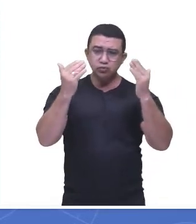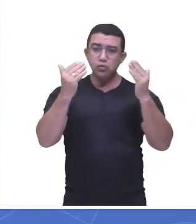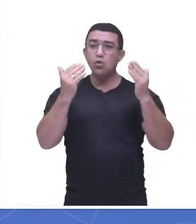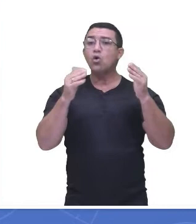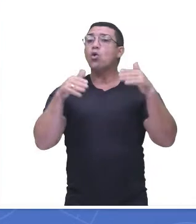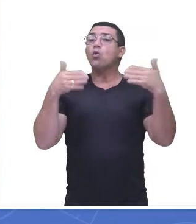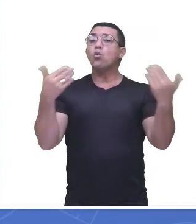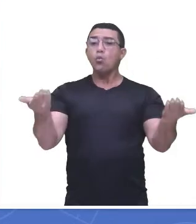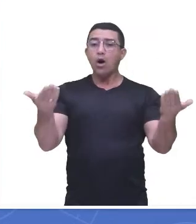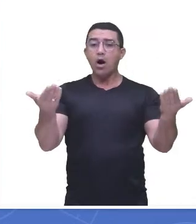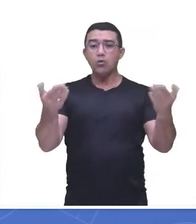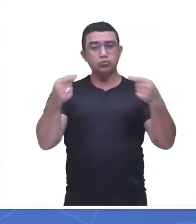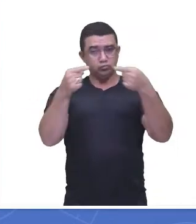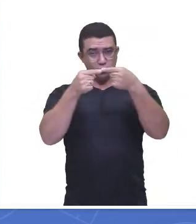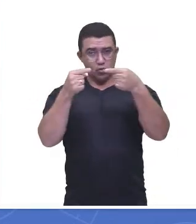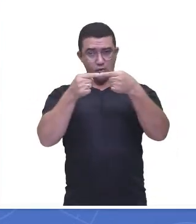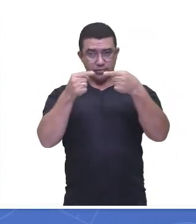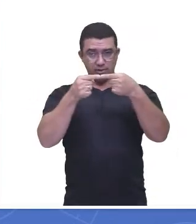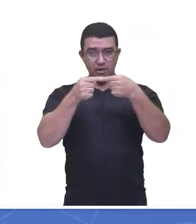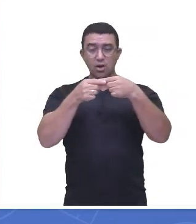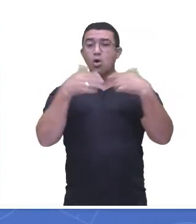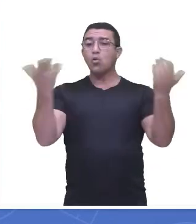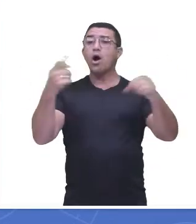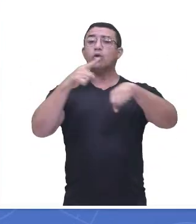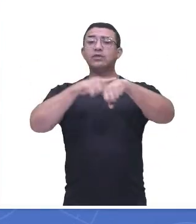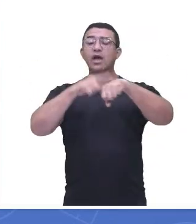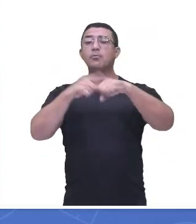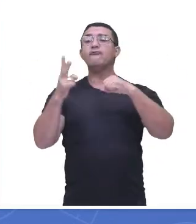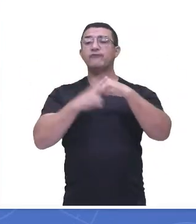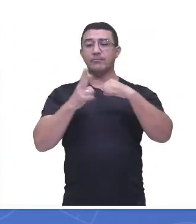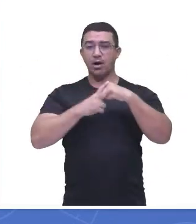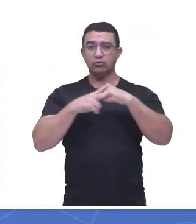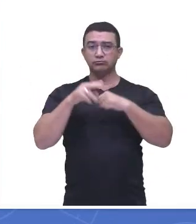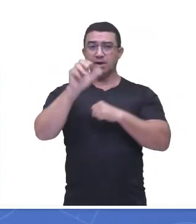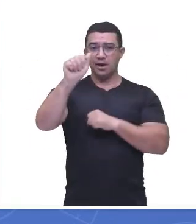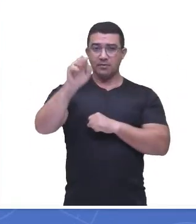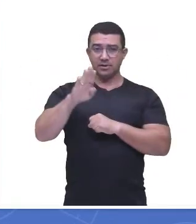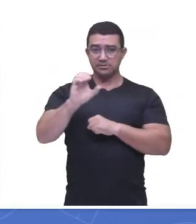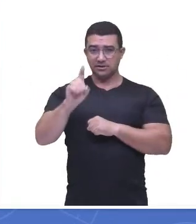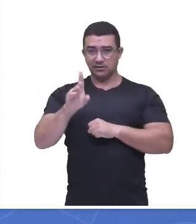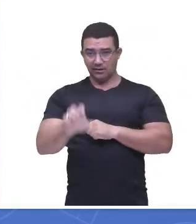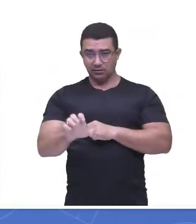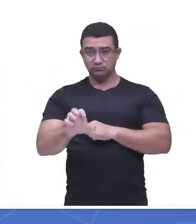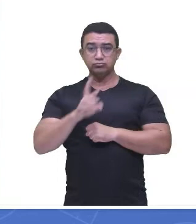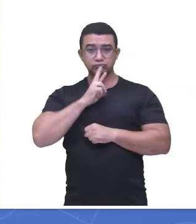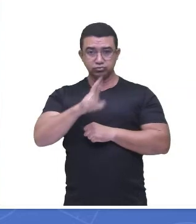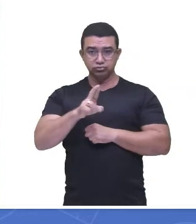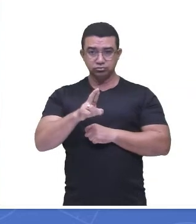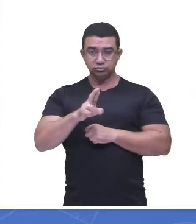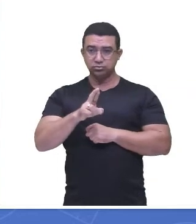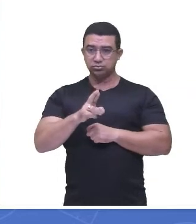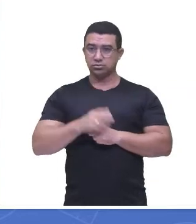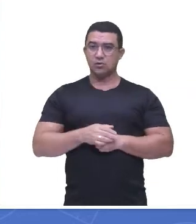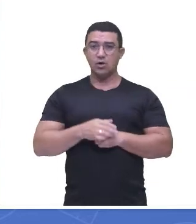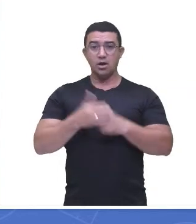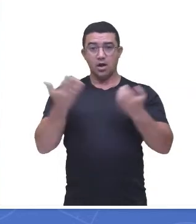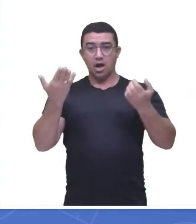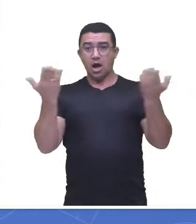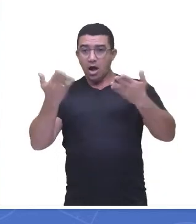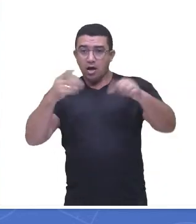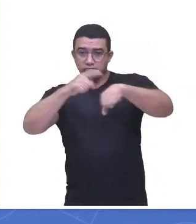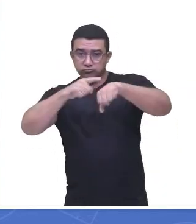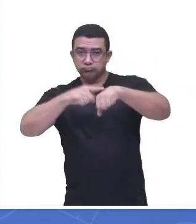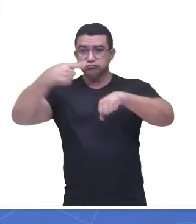verbos, você tem agora as alternativas A, B, C, D, E para responder. Deixo esse momento com